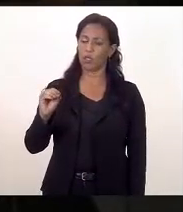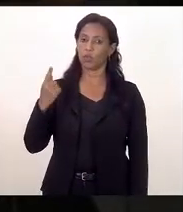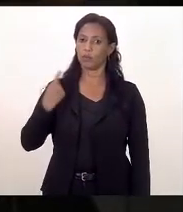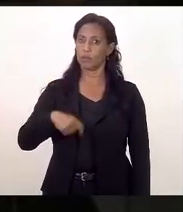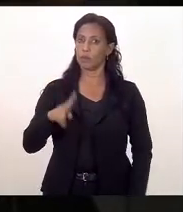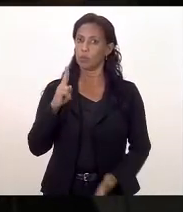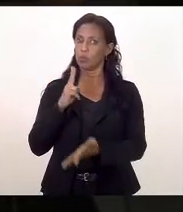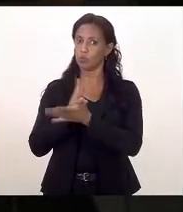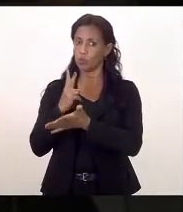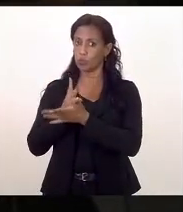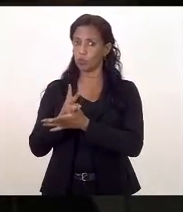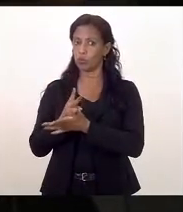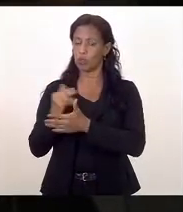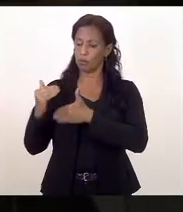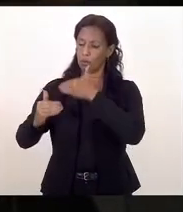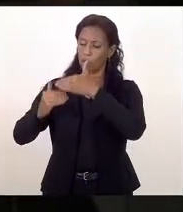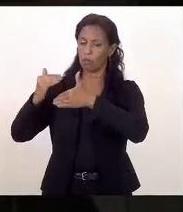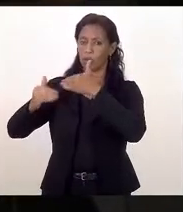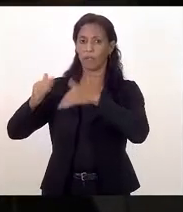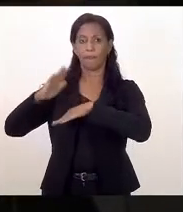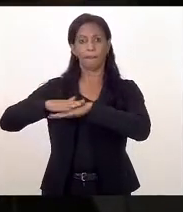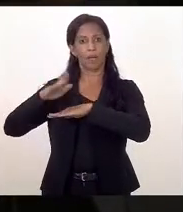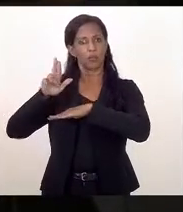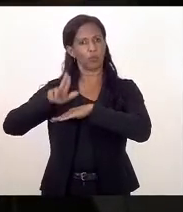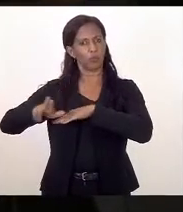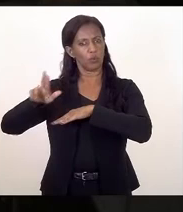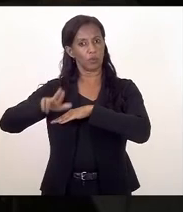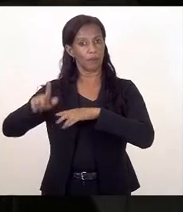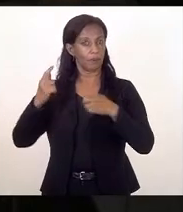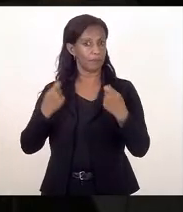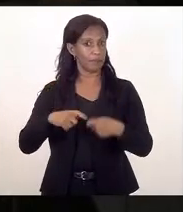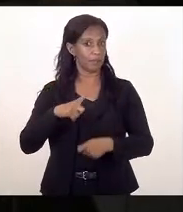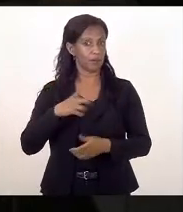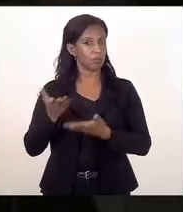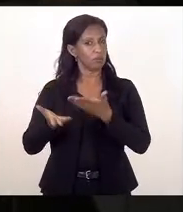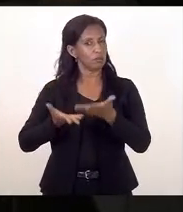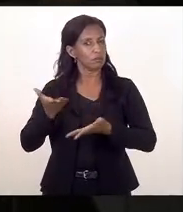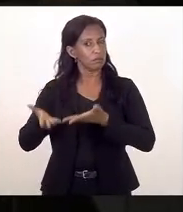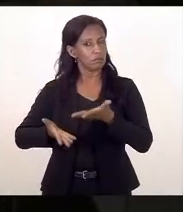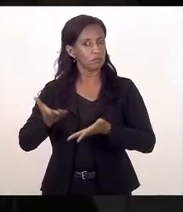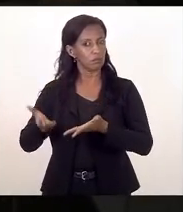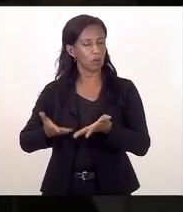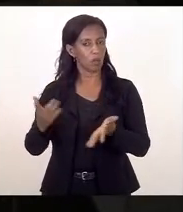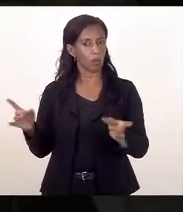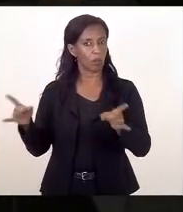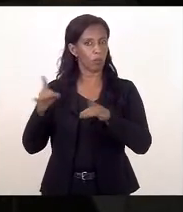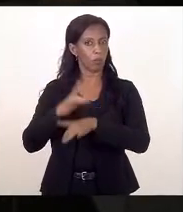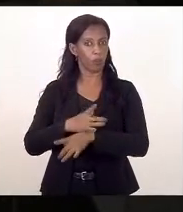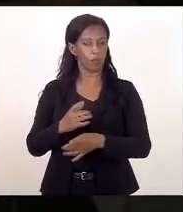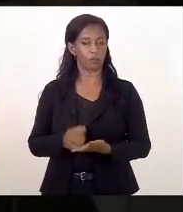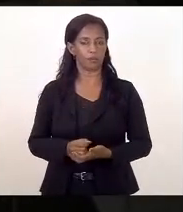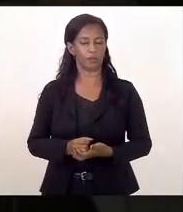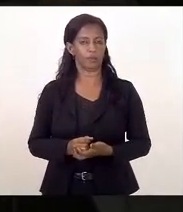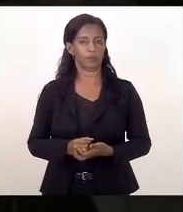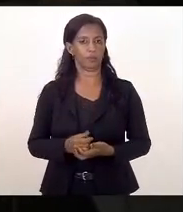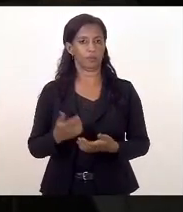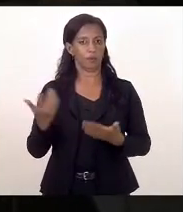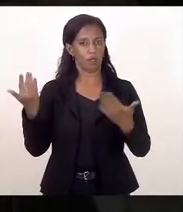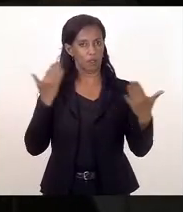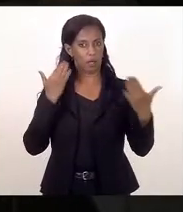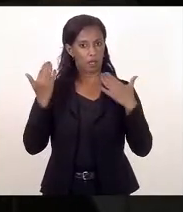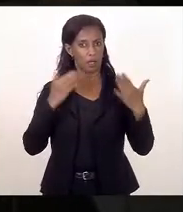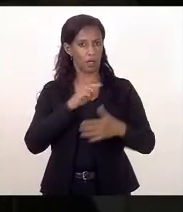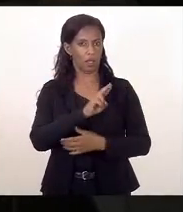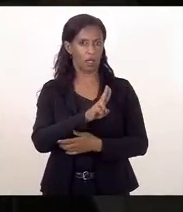continuar sendo UESO e tem que crescer cada vez mais como universidade, mas precisa ter um tratamento compatível e isonômico em relação